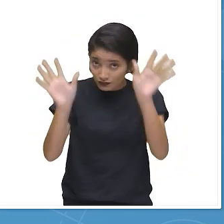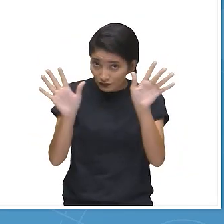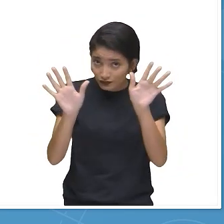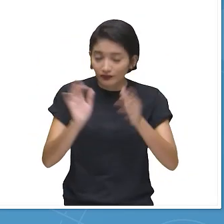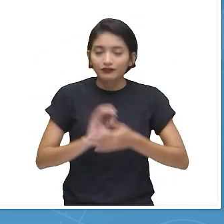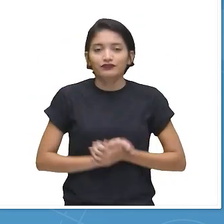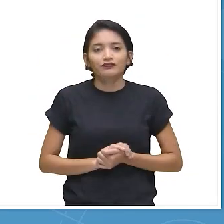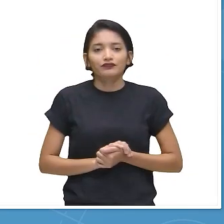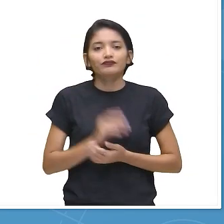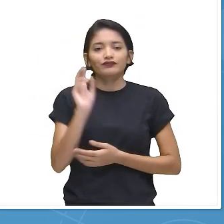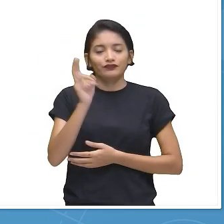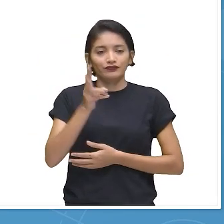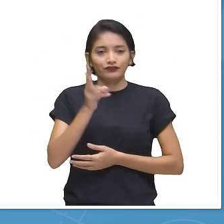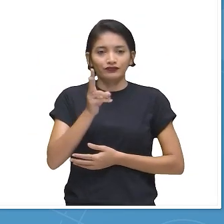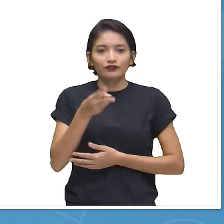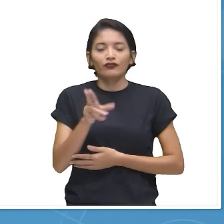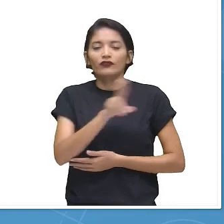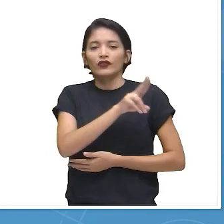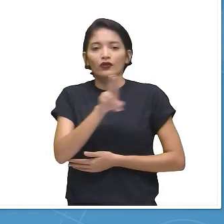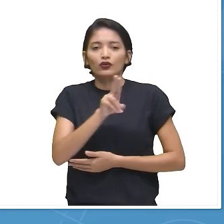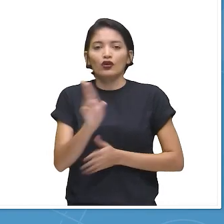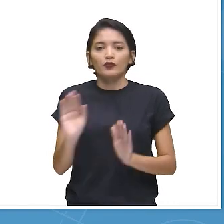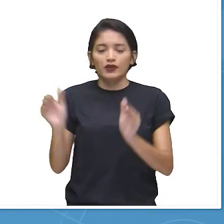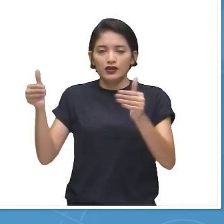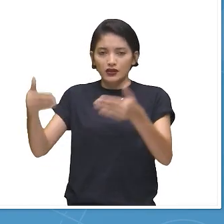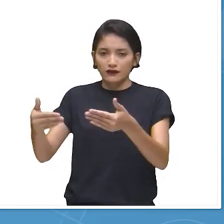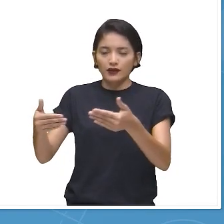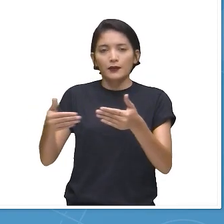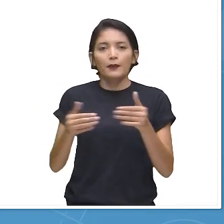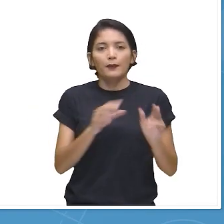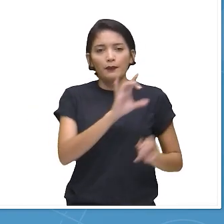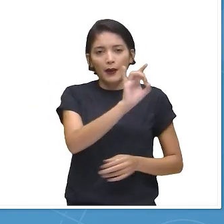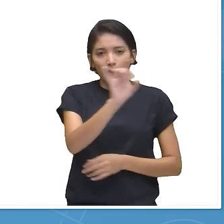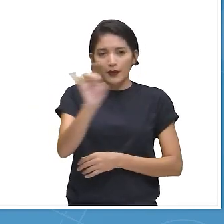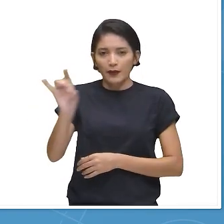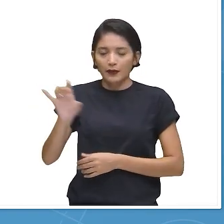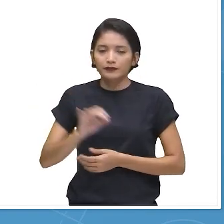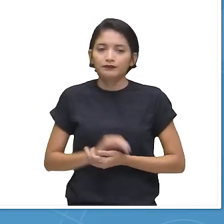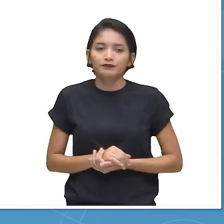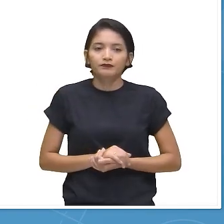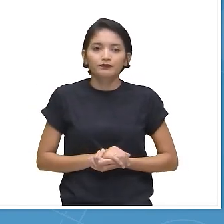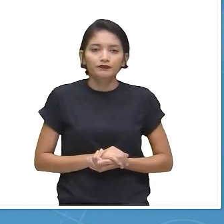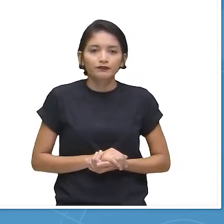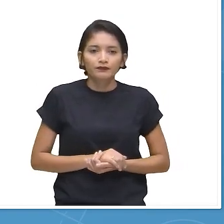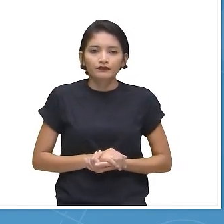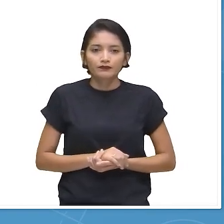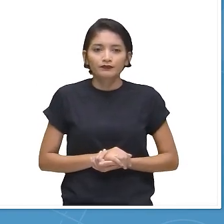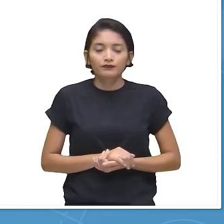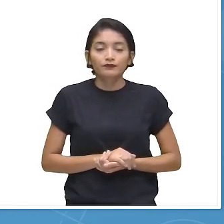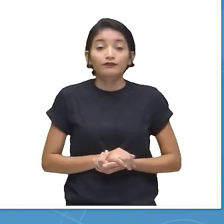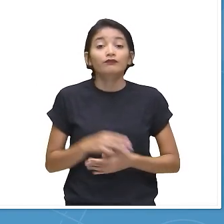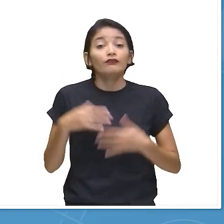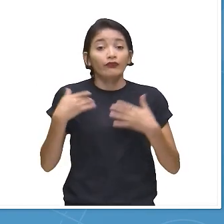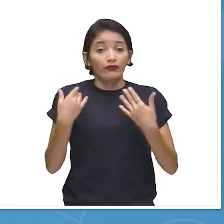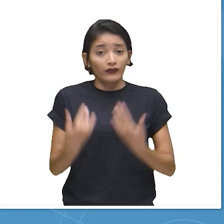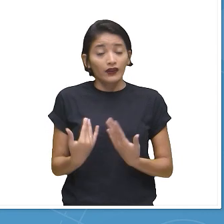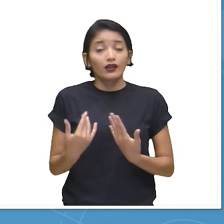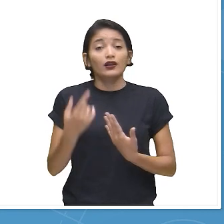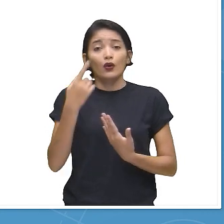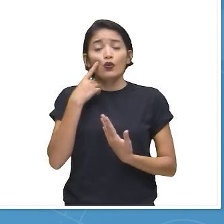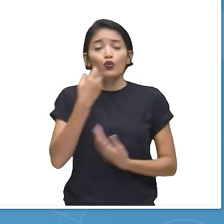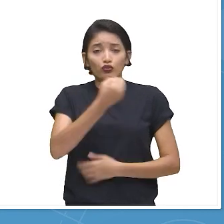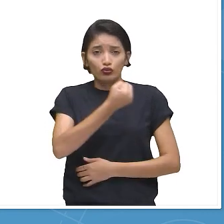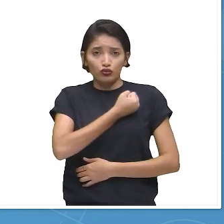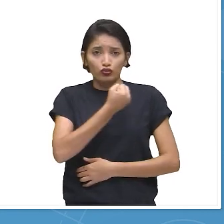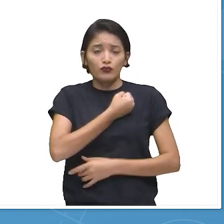Ótimo. Vamos ver, então, os nomes especiais de cada uma delas. Olha aí. Então, de acordo com este número